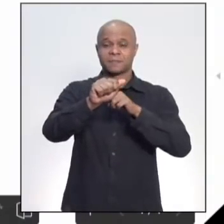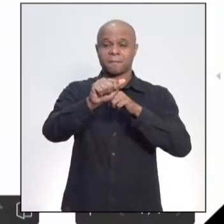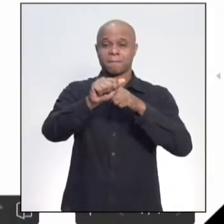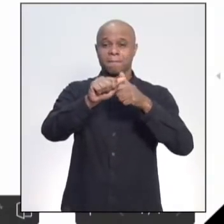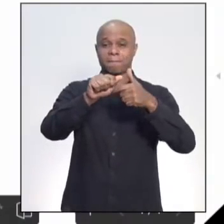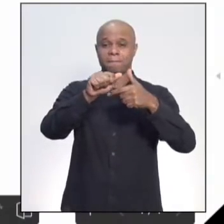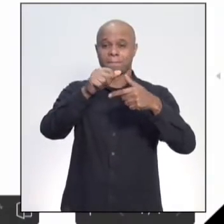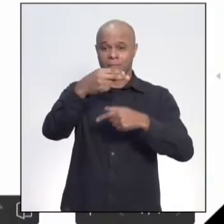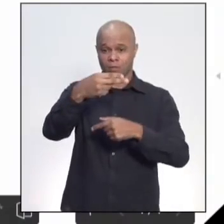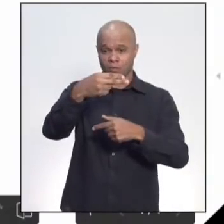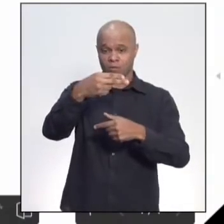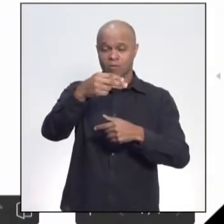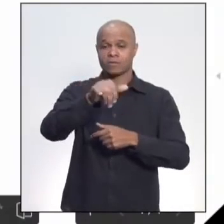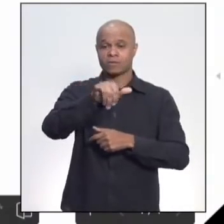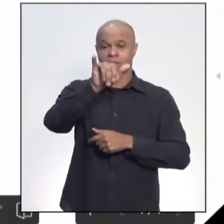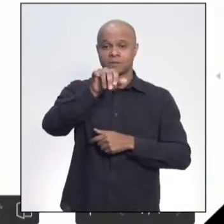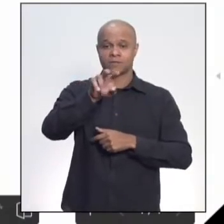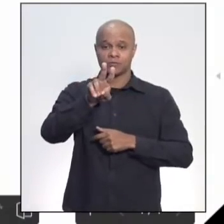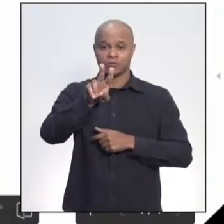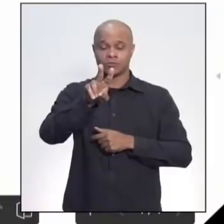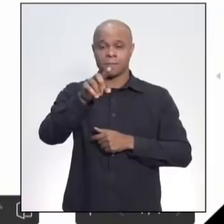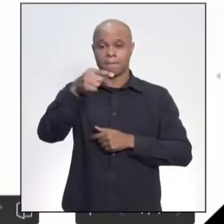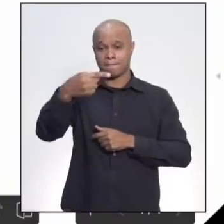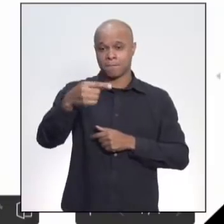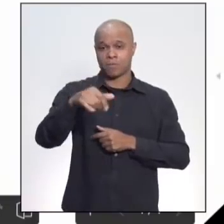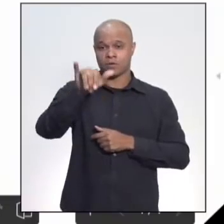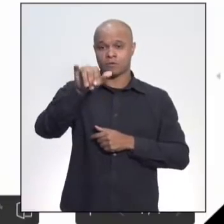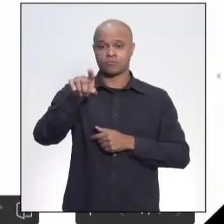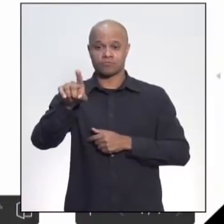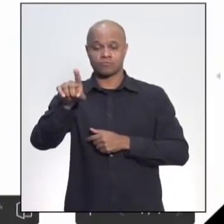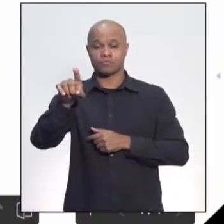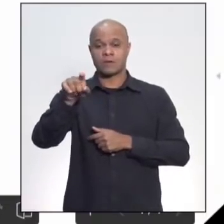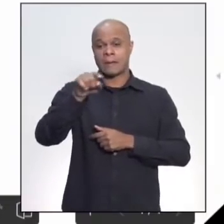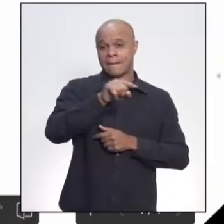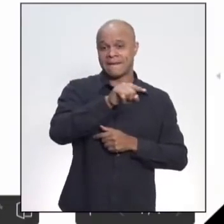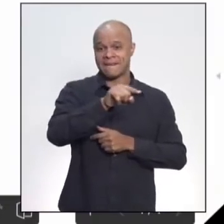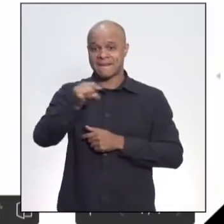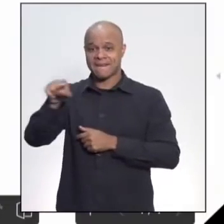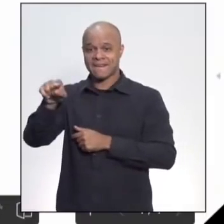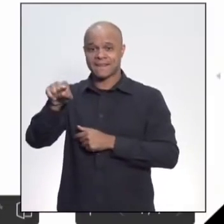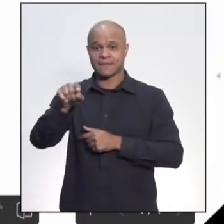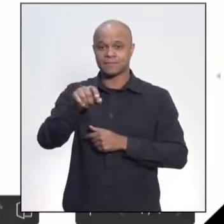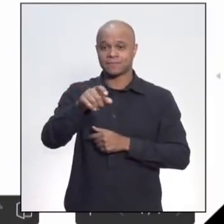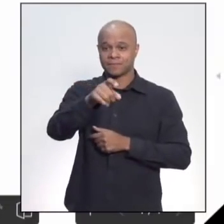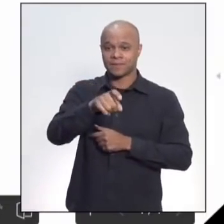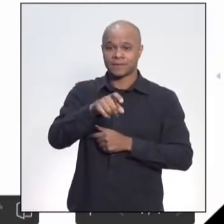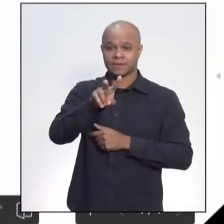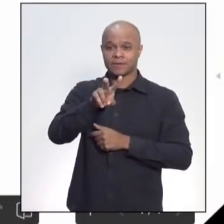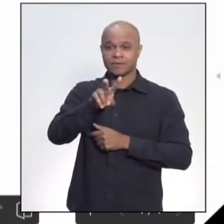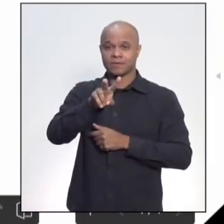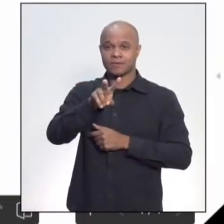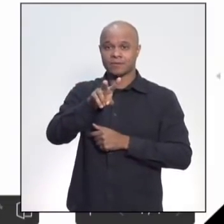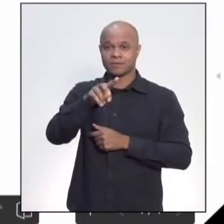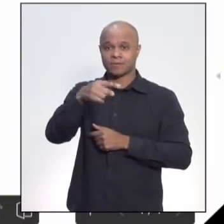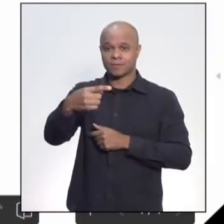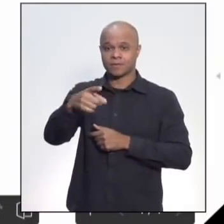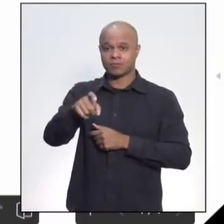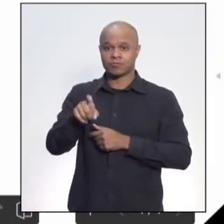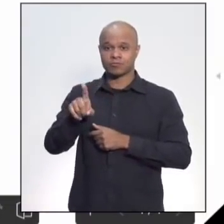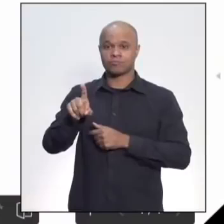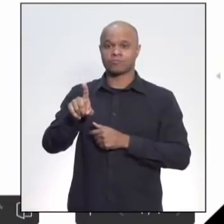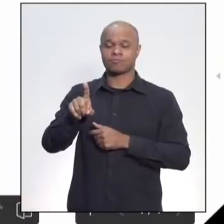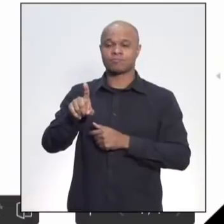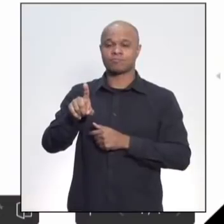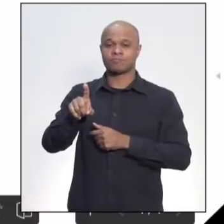y2 menos y1 dividido por x2 menos x1.